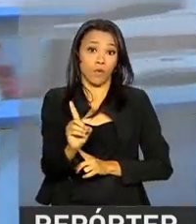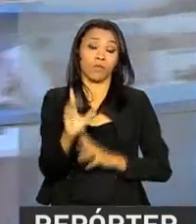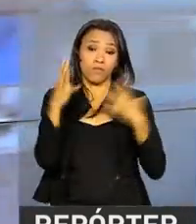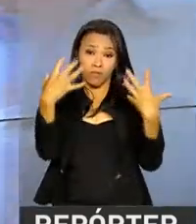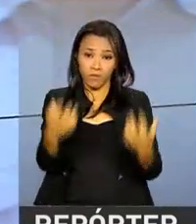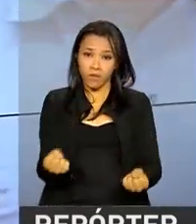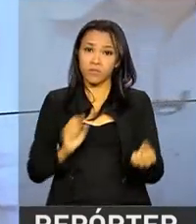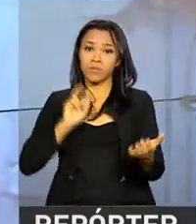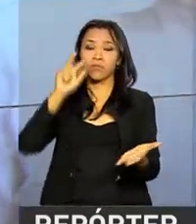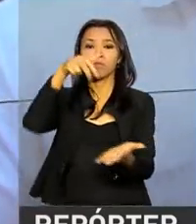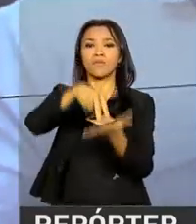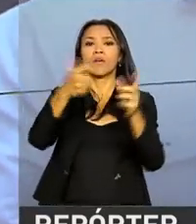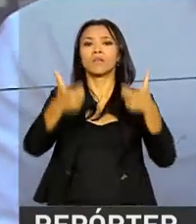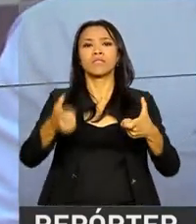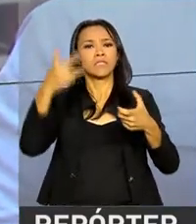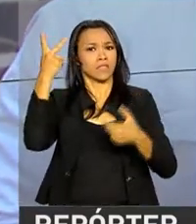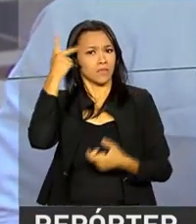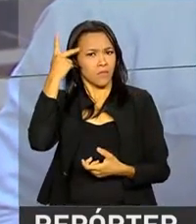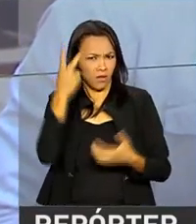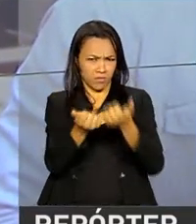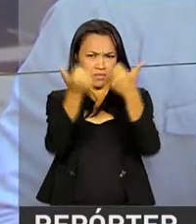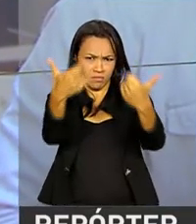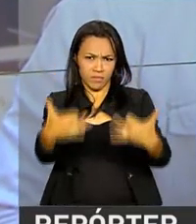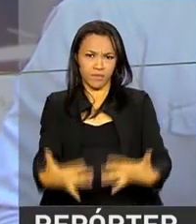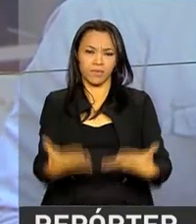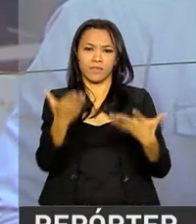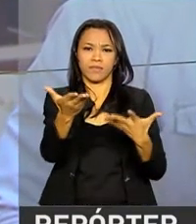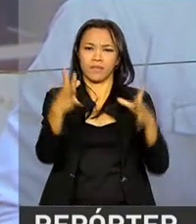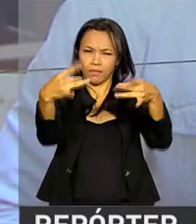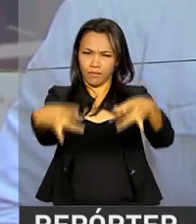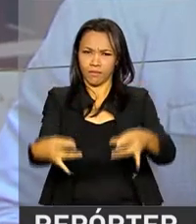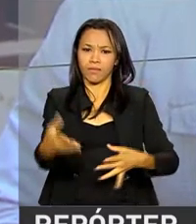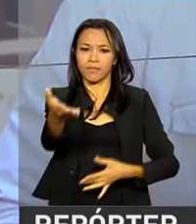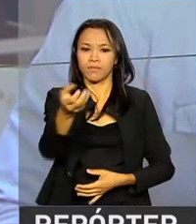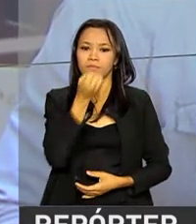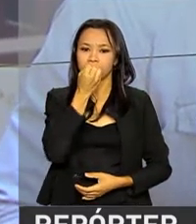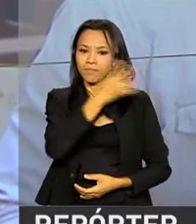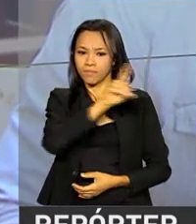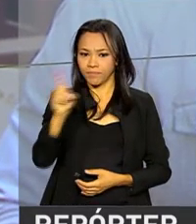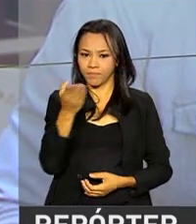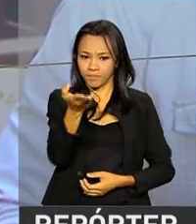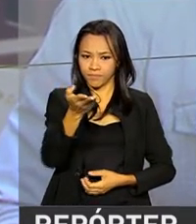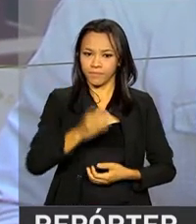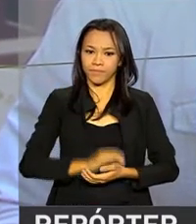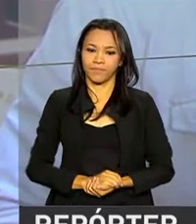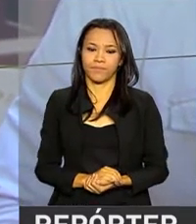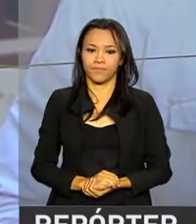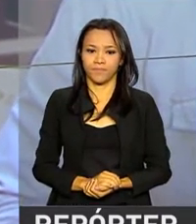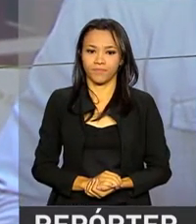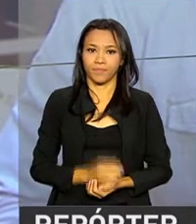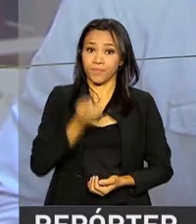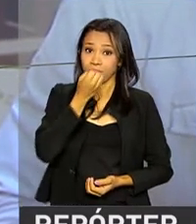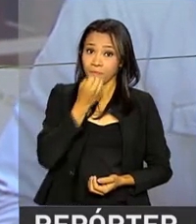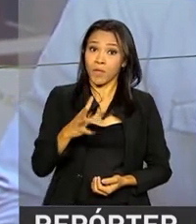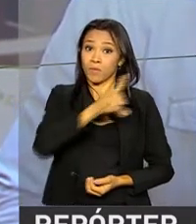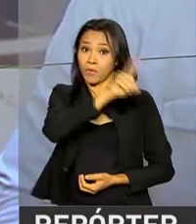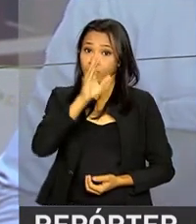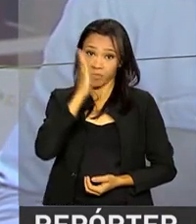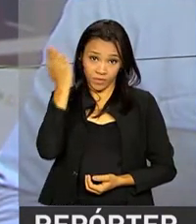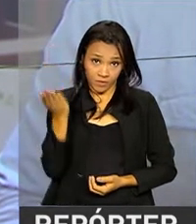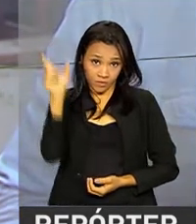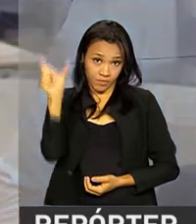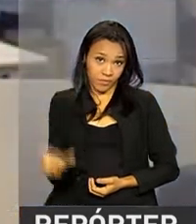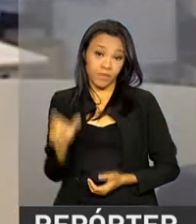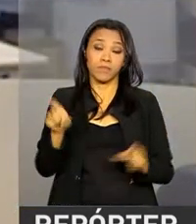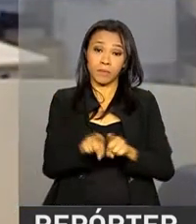conversar com o repórter leonardo meira que tem os detalhes pra gente olhar um dia bom dia leandro bom